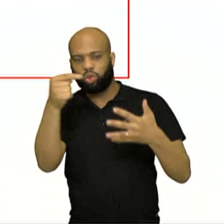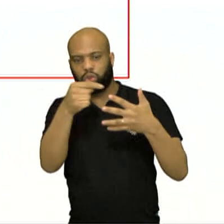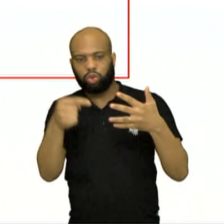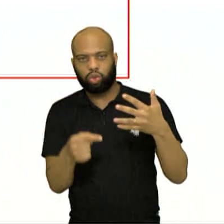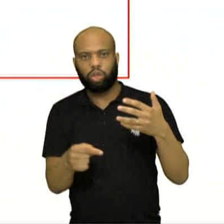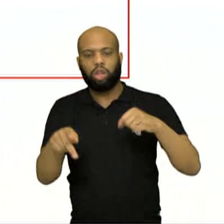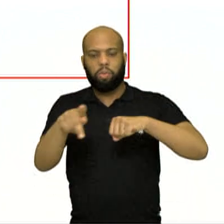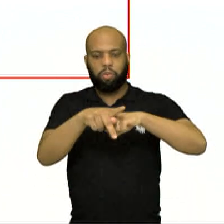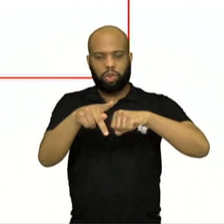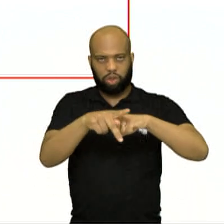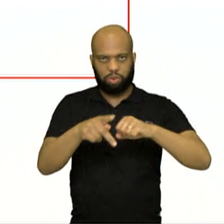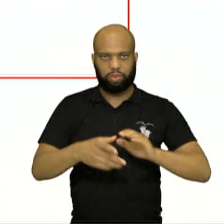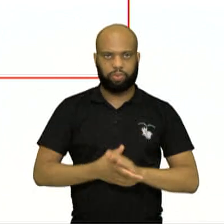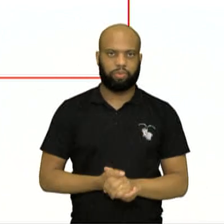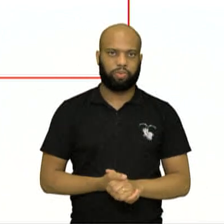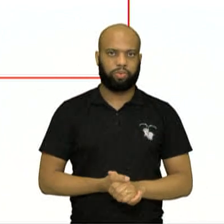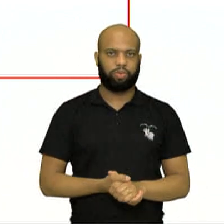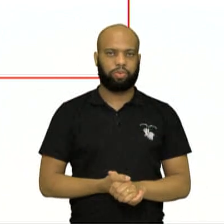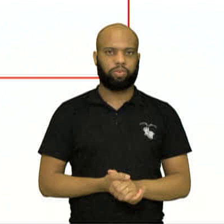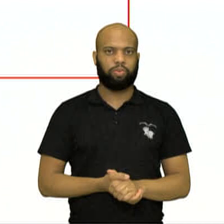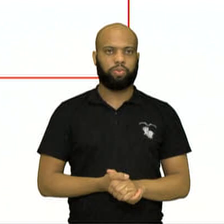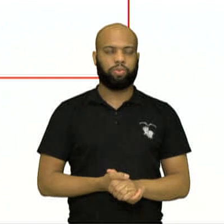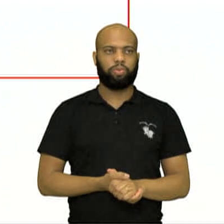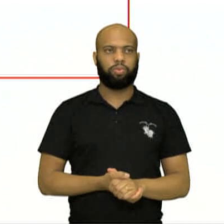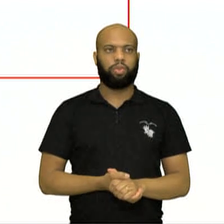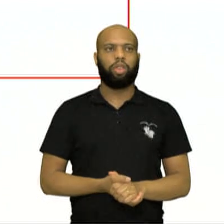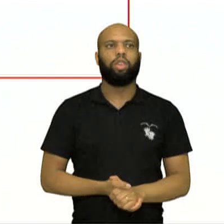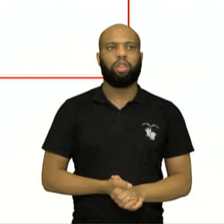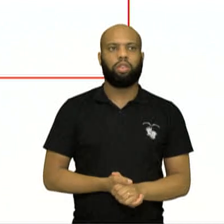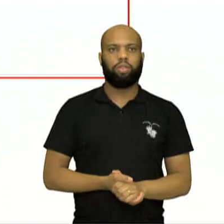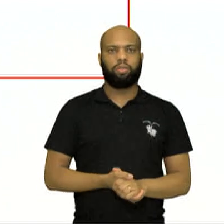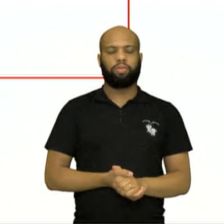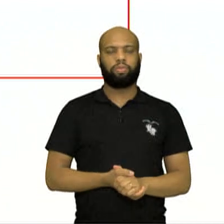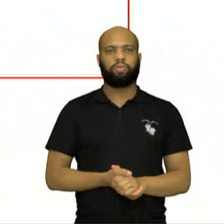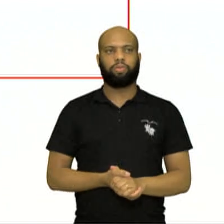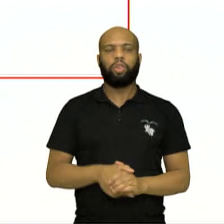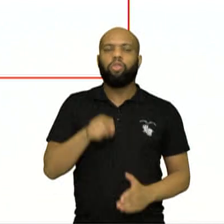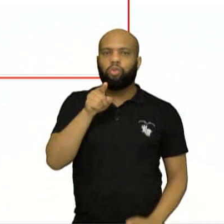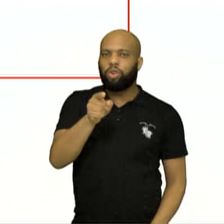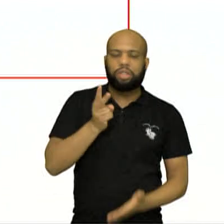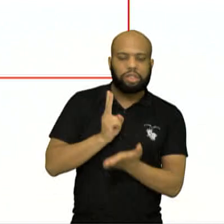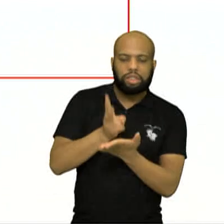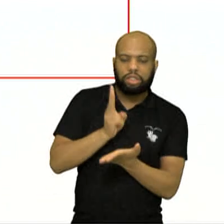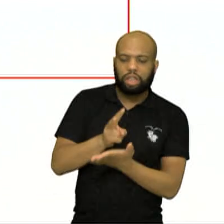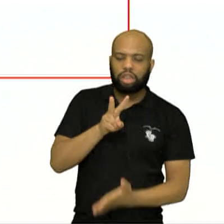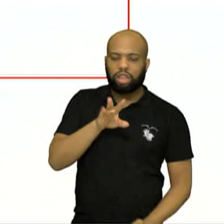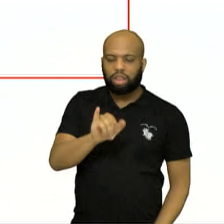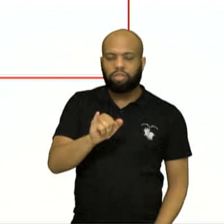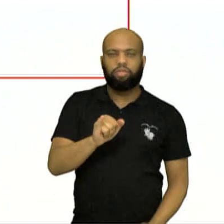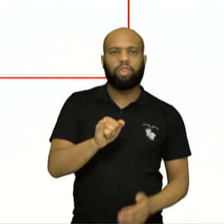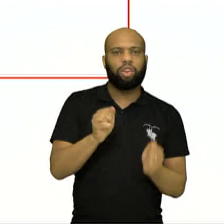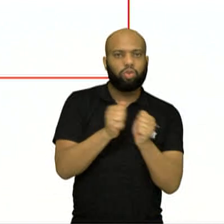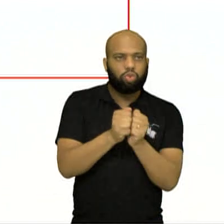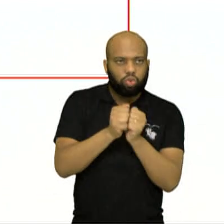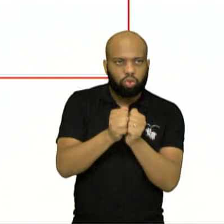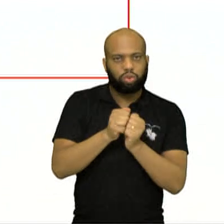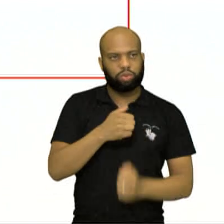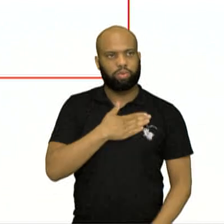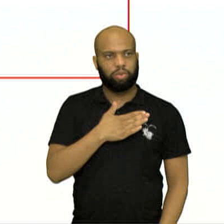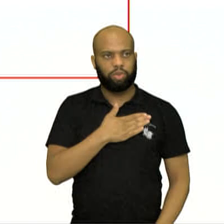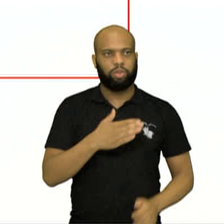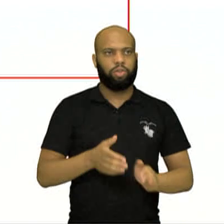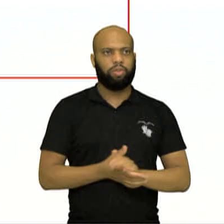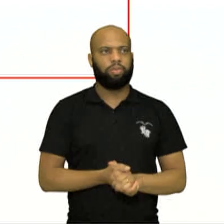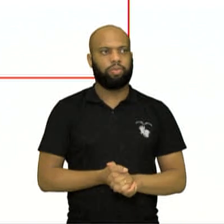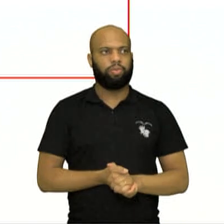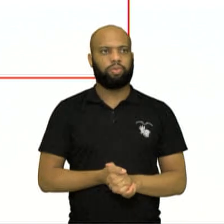pronomes pessoais. Você sempre estará comigo. And you will always be my brother. Novamente